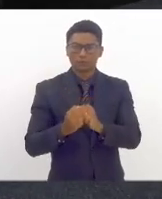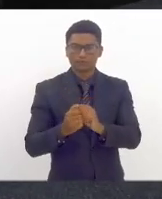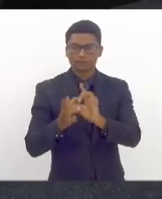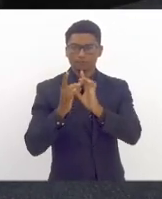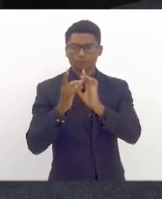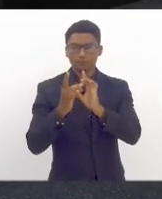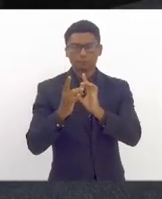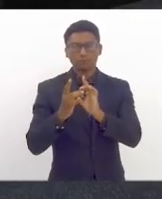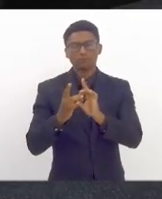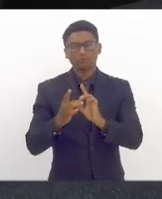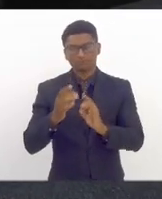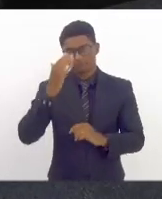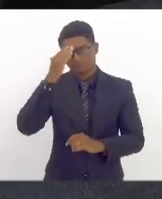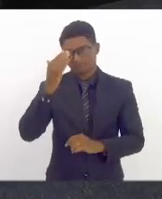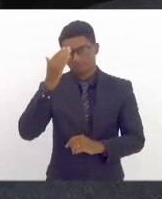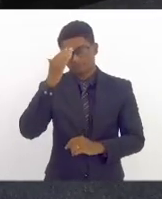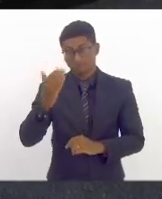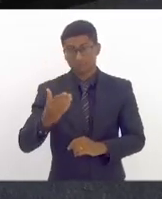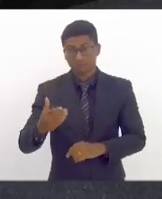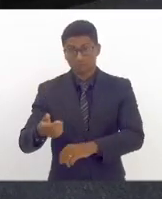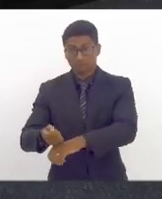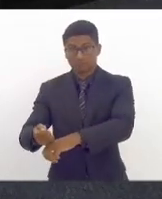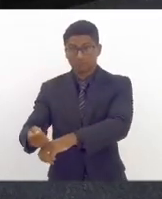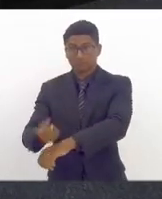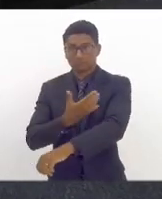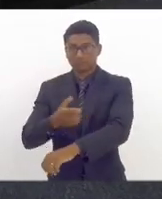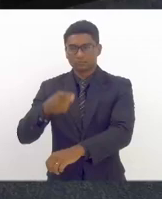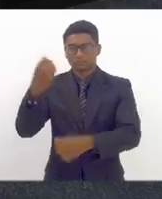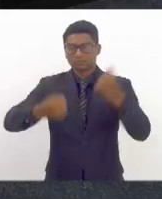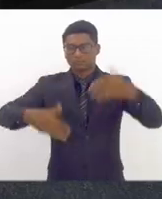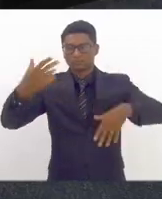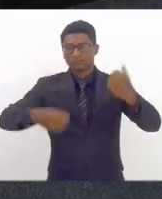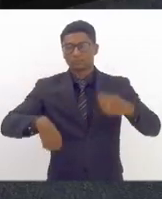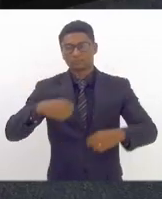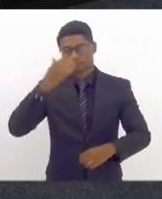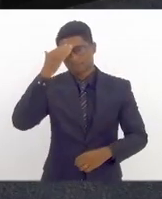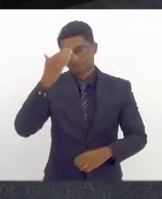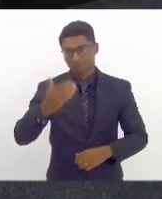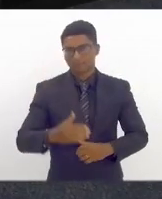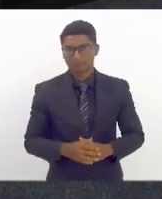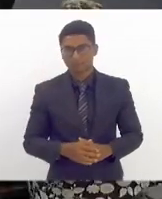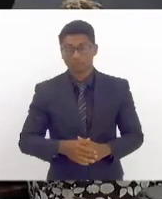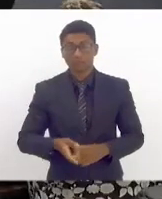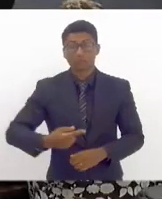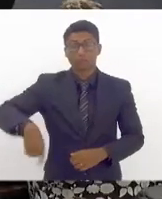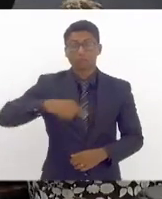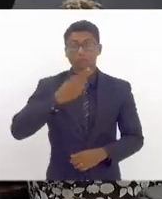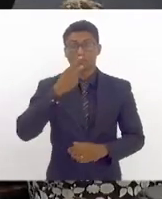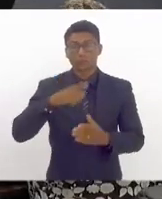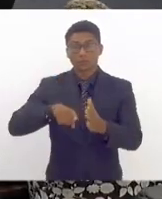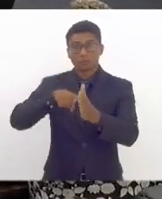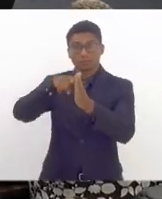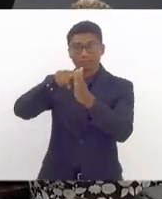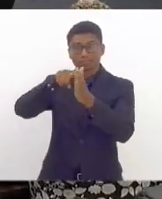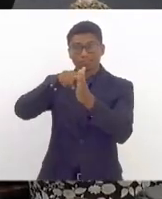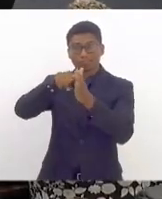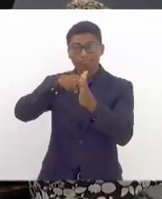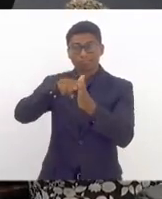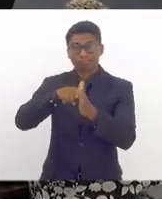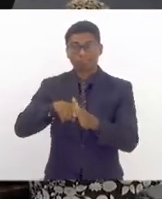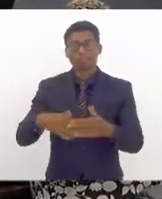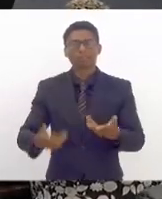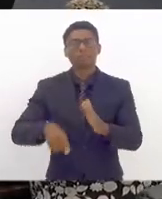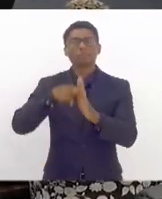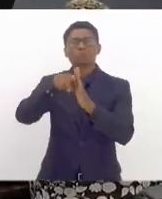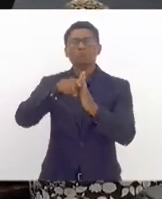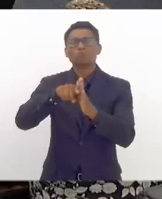lado gratidão minha irmã gratidão Estou muito emocionada com a sua fala também aqui hoje viu quando a gente fala de pesquisa a gente onde está